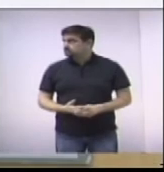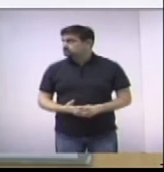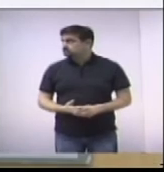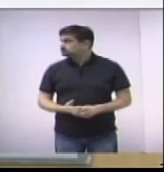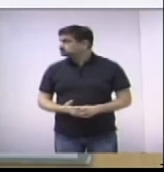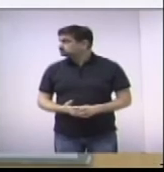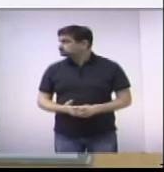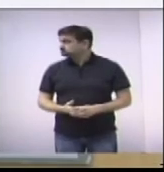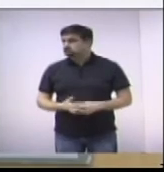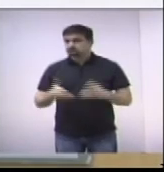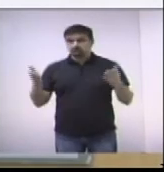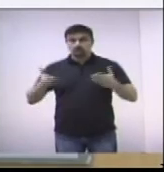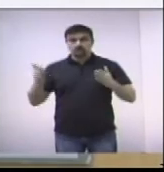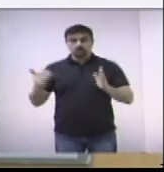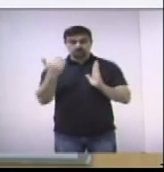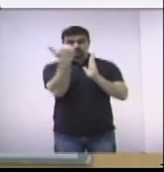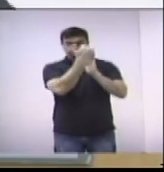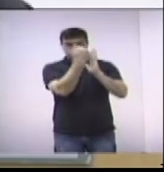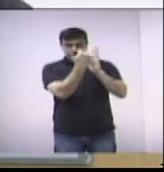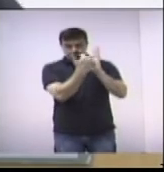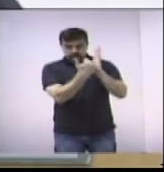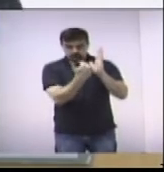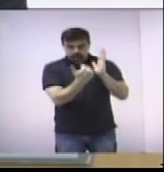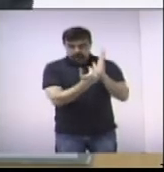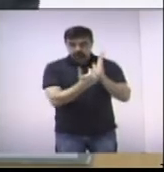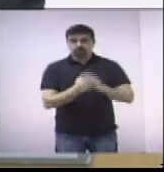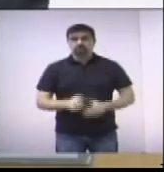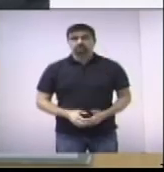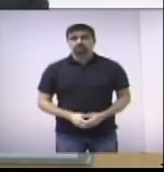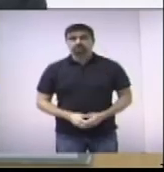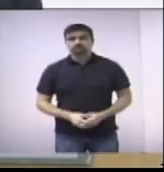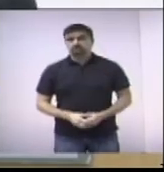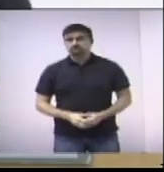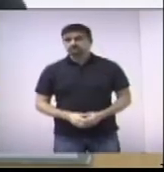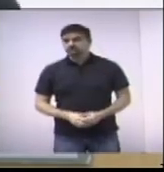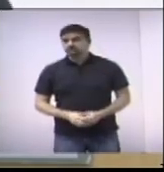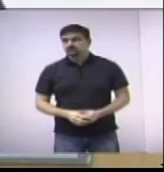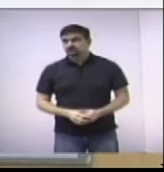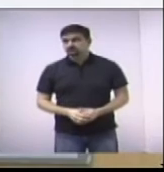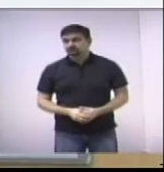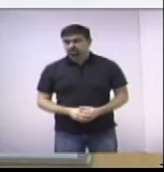Em seguida, passaremos à segunda parte do dia.